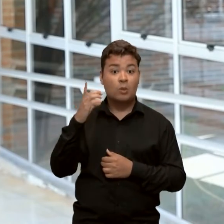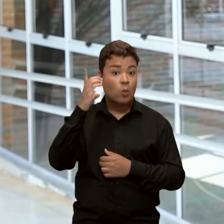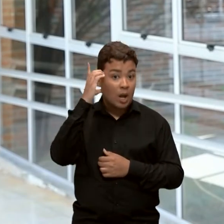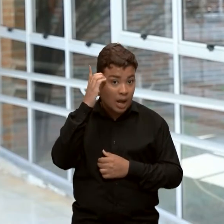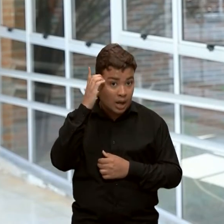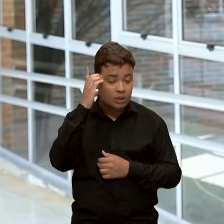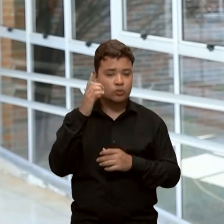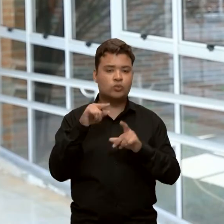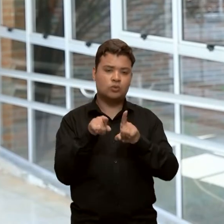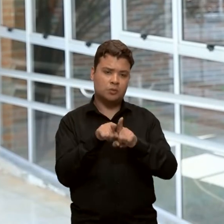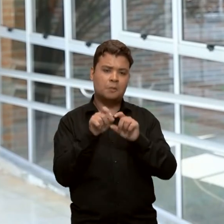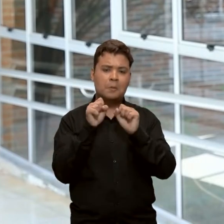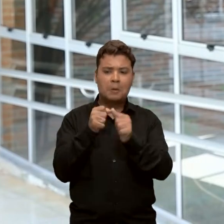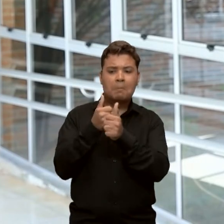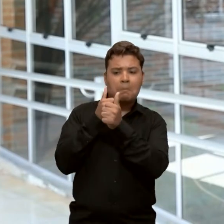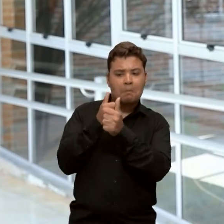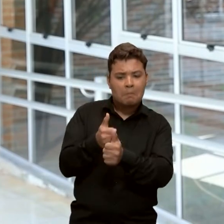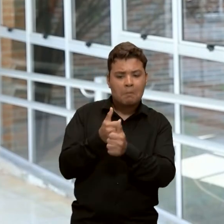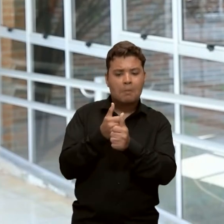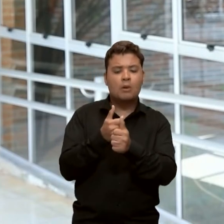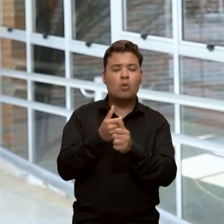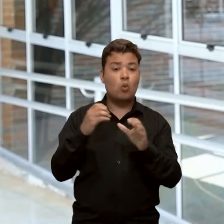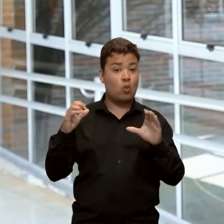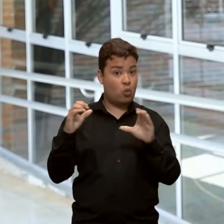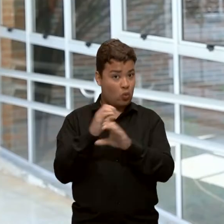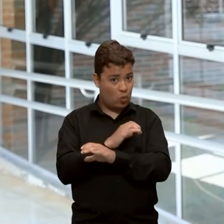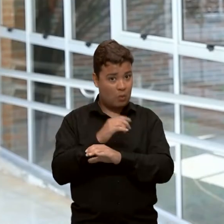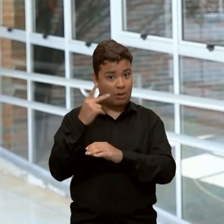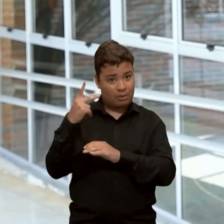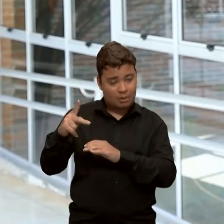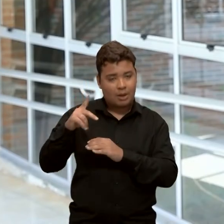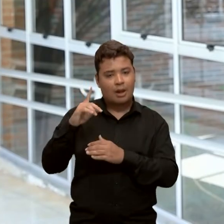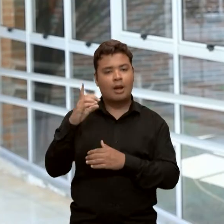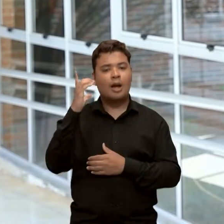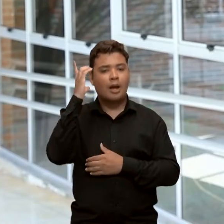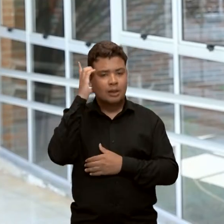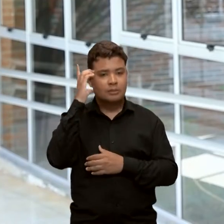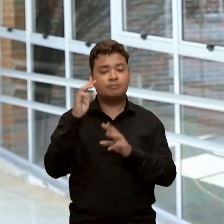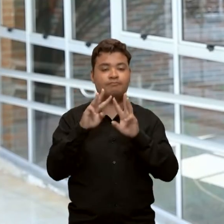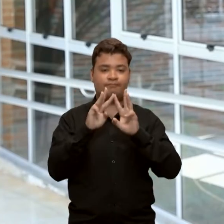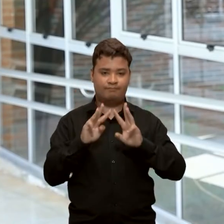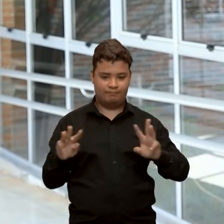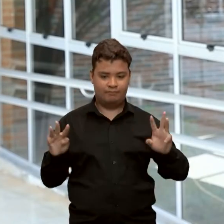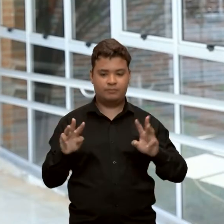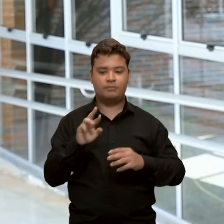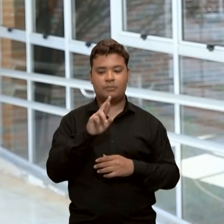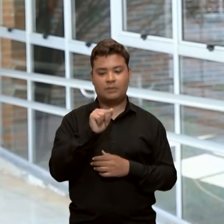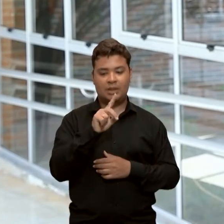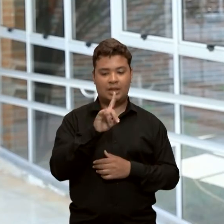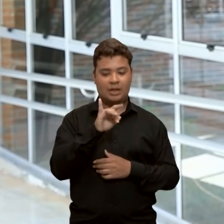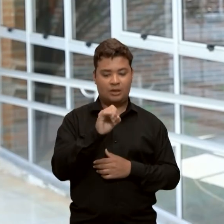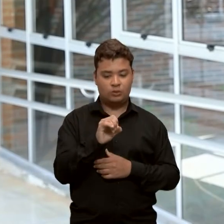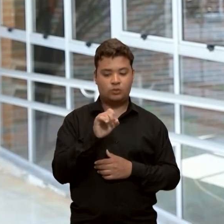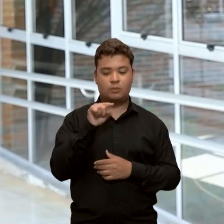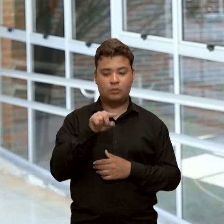possível acompanhar toda a programação da Rádio Universitária pelo site radio.ufg.br